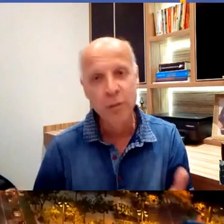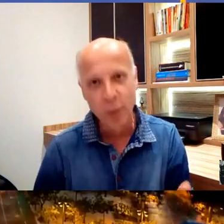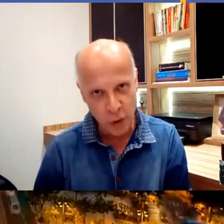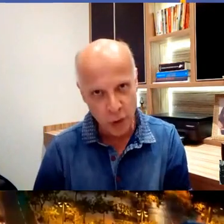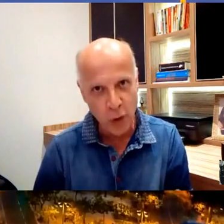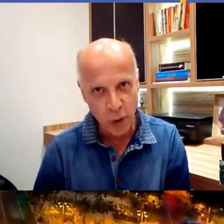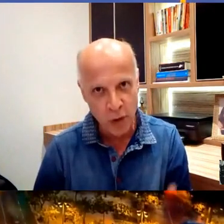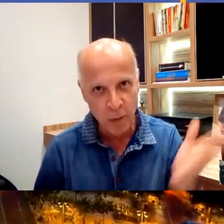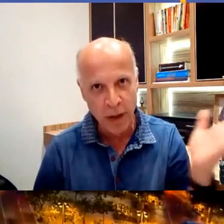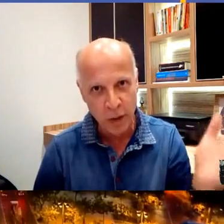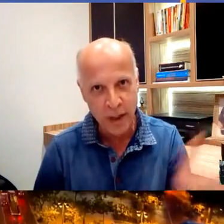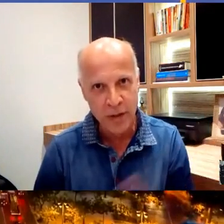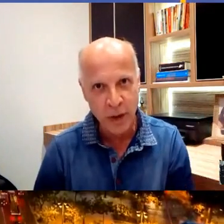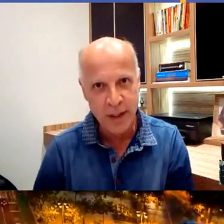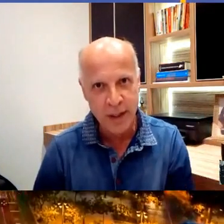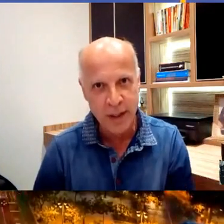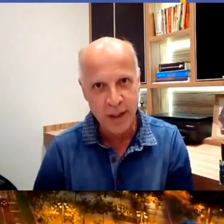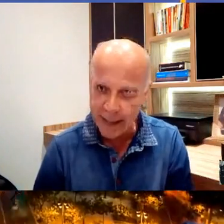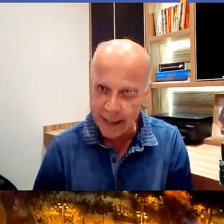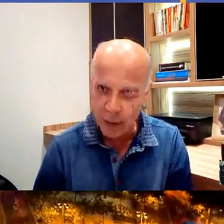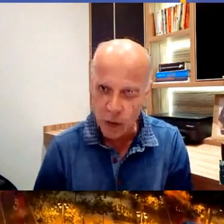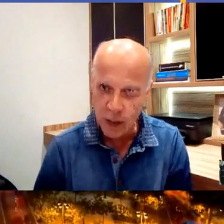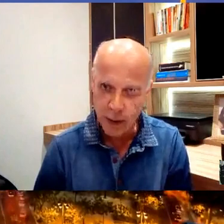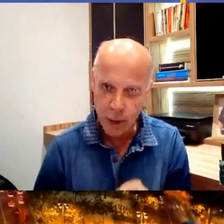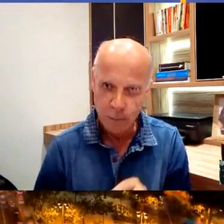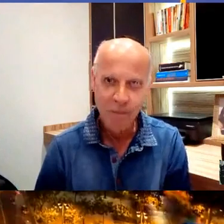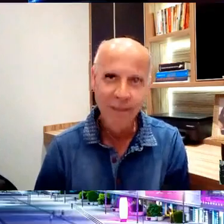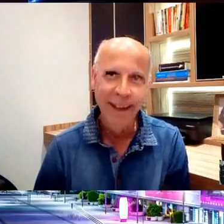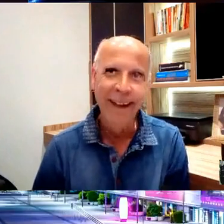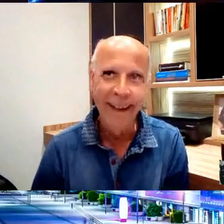pouco jocoso, me perdoe as vozinhas. Né? Mas é o seguinte,